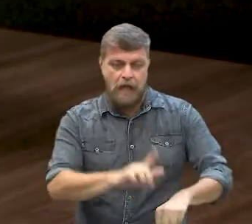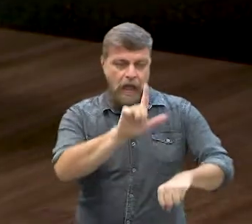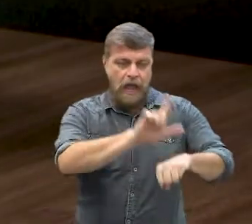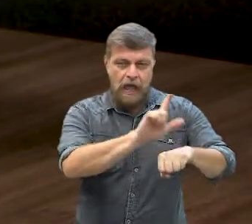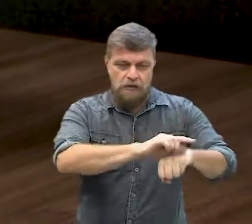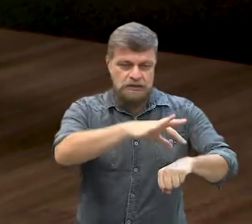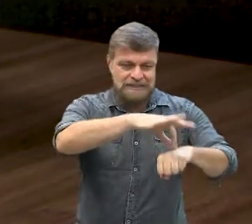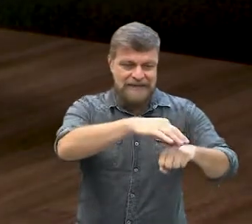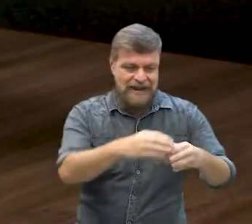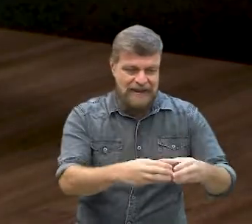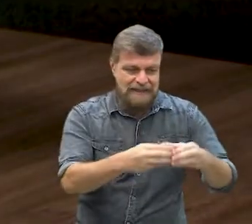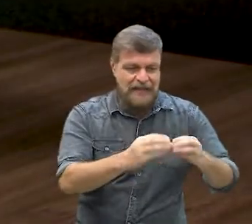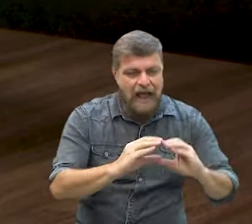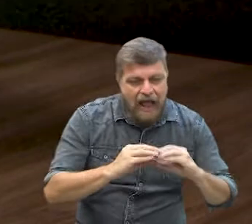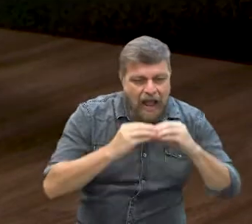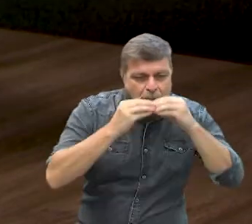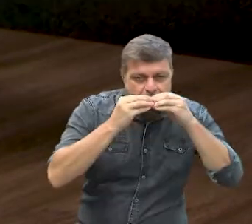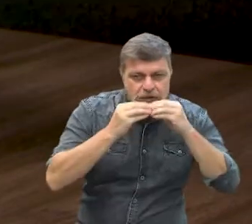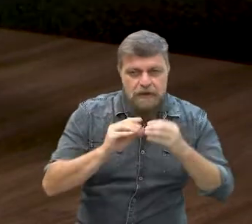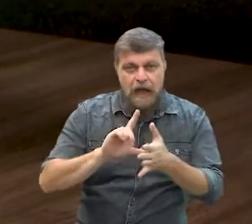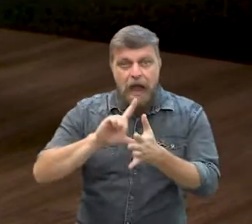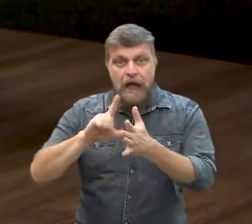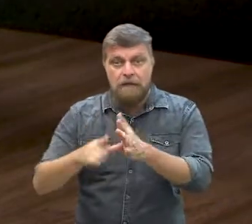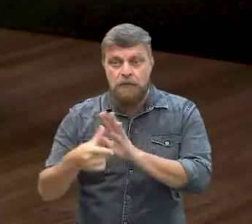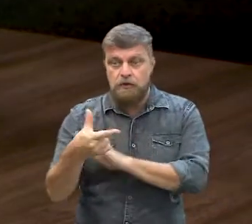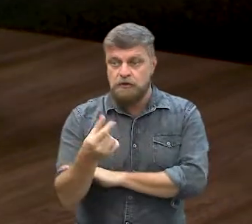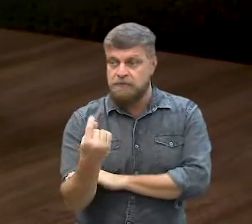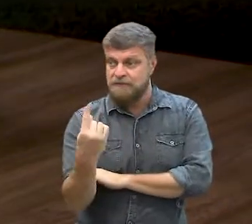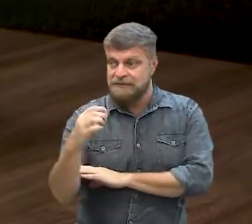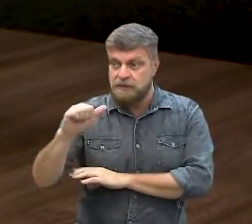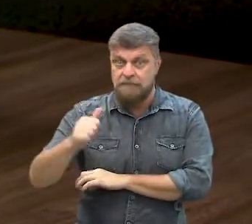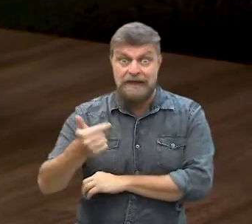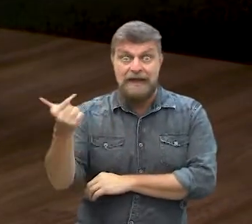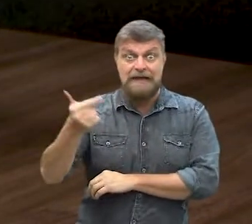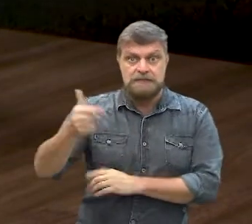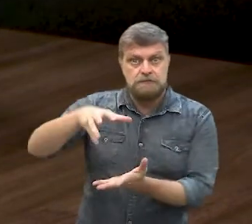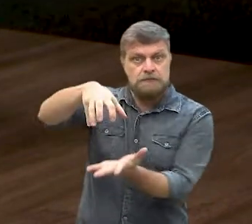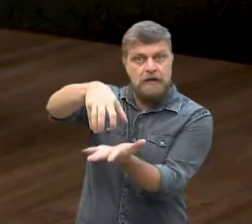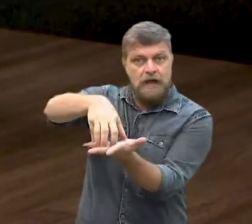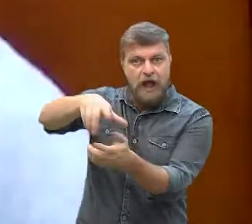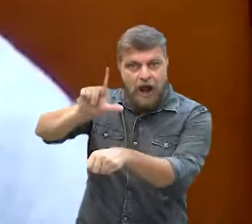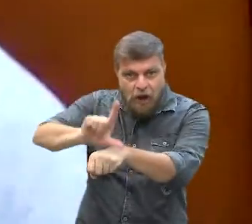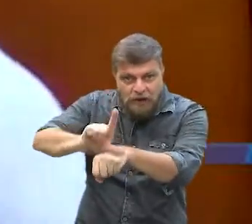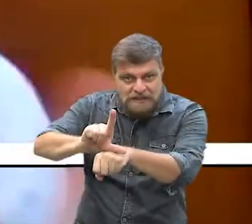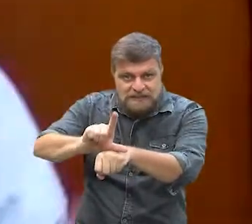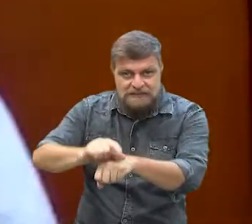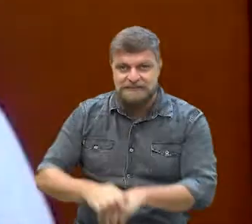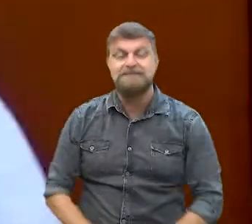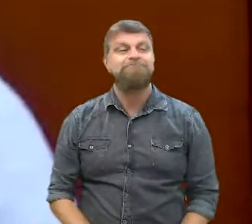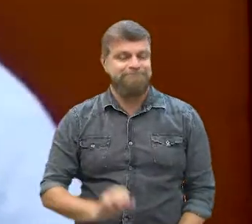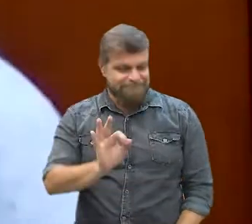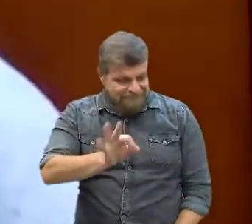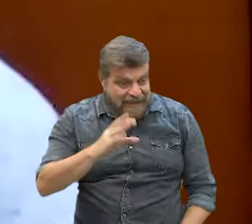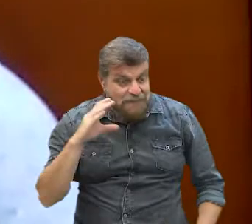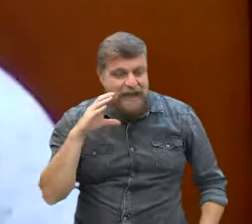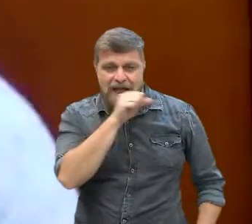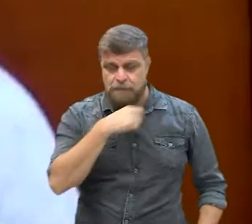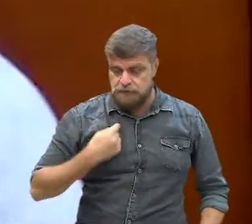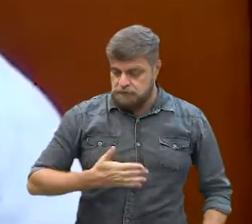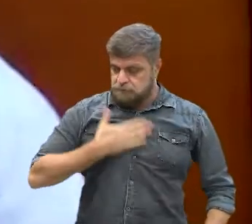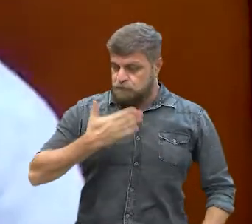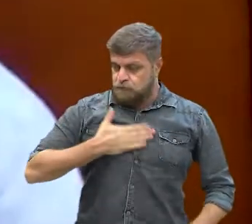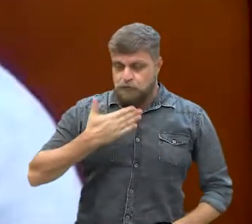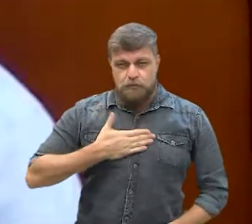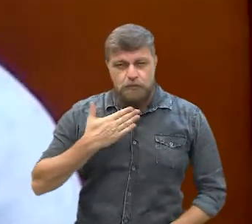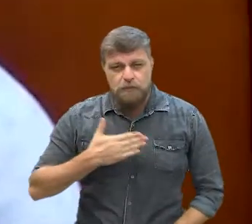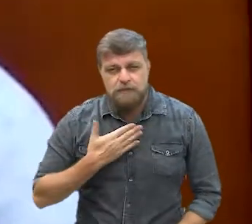em 2018 e em 2019 já uma segunda unidade? Foi tudo muito rápido, a gente até se